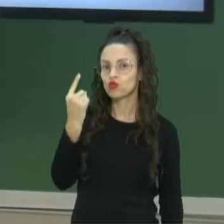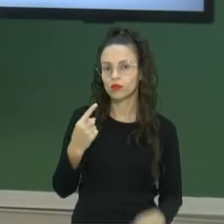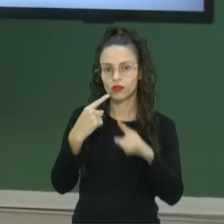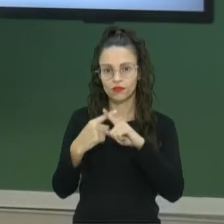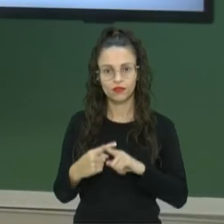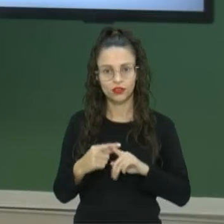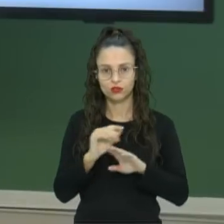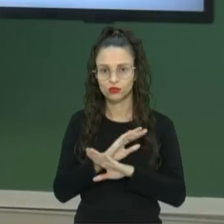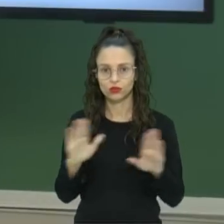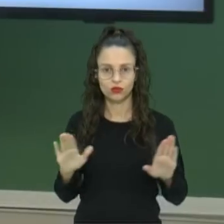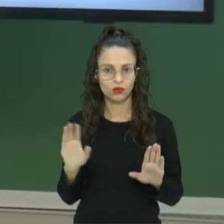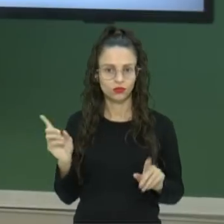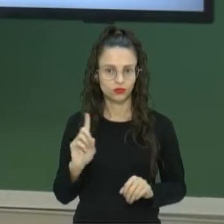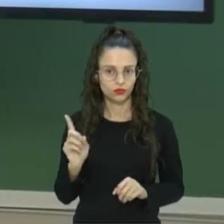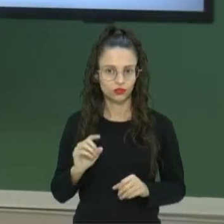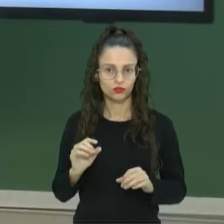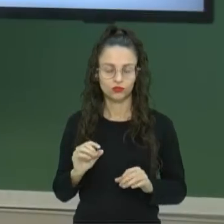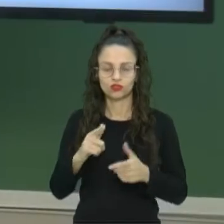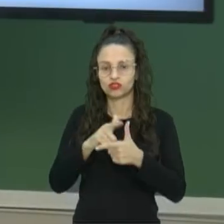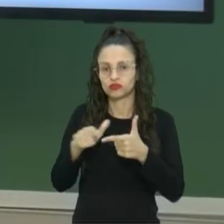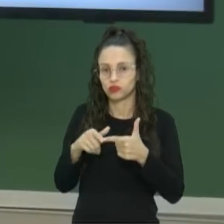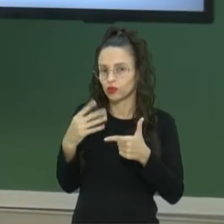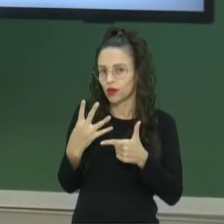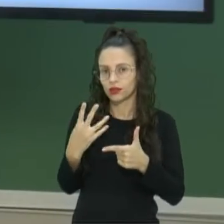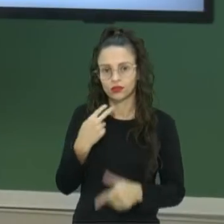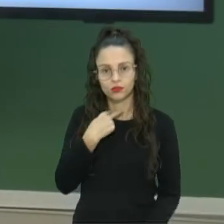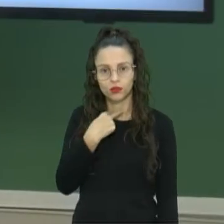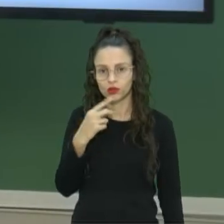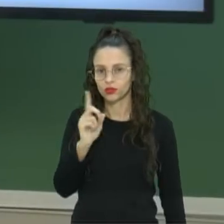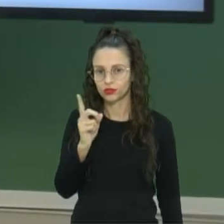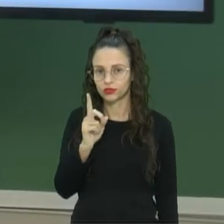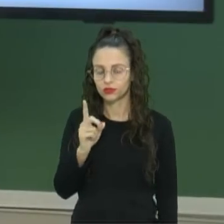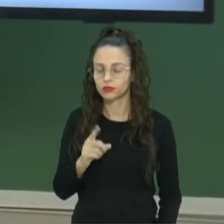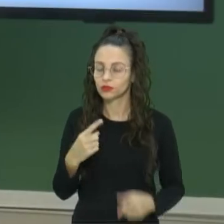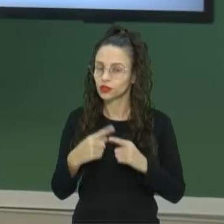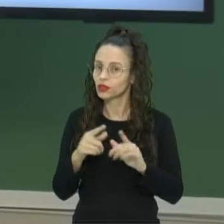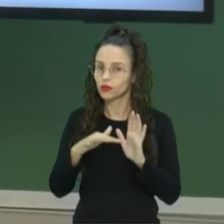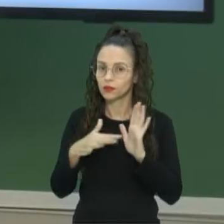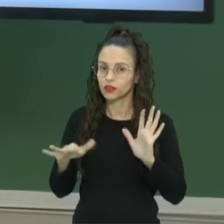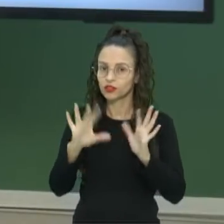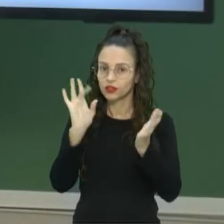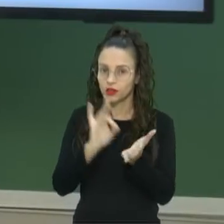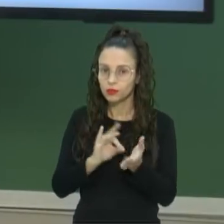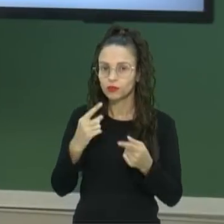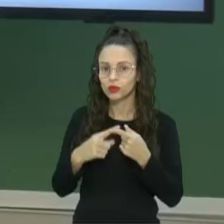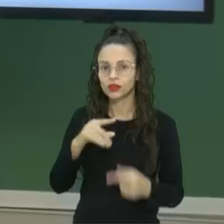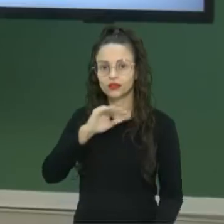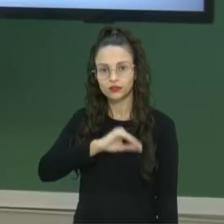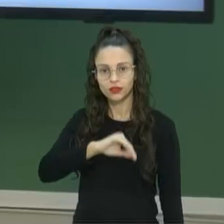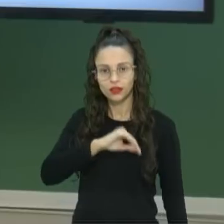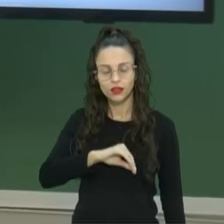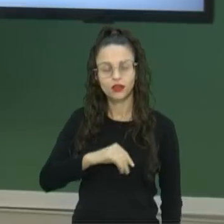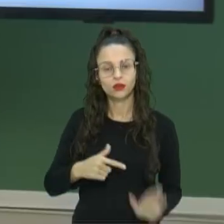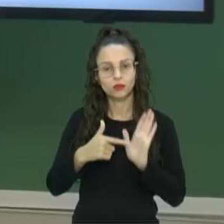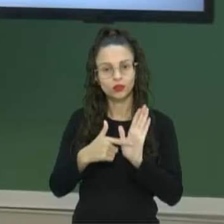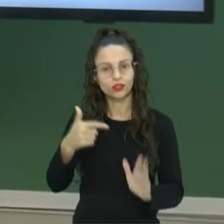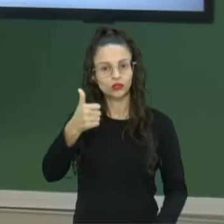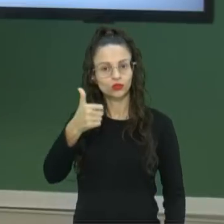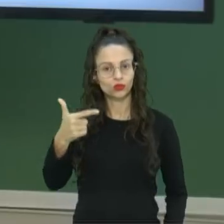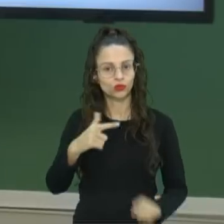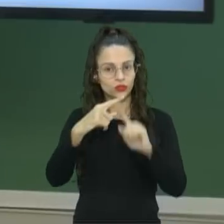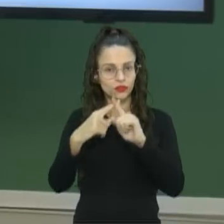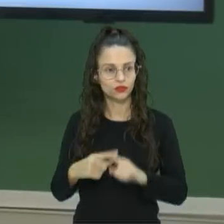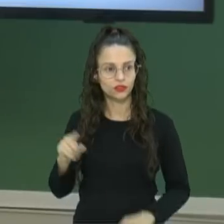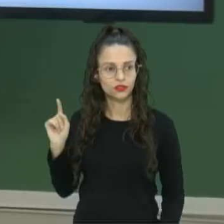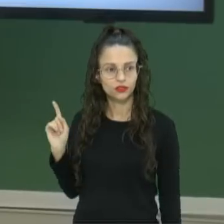esses 4 e dividir por 4, porque não vai me dar a média real, porque esse salário aparece 12 vezes. E esse